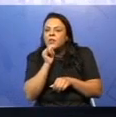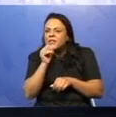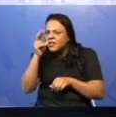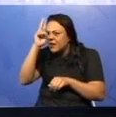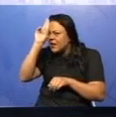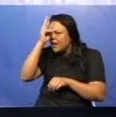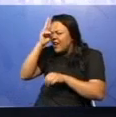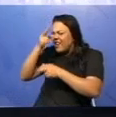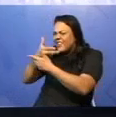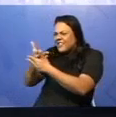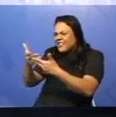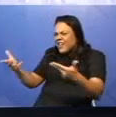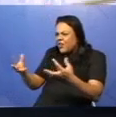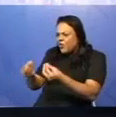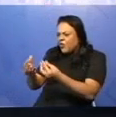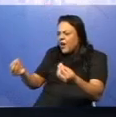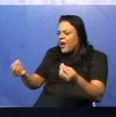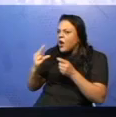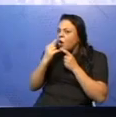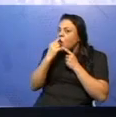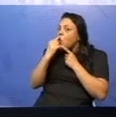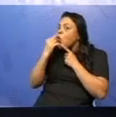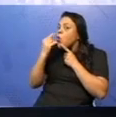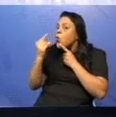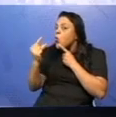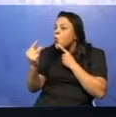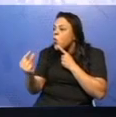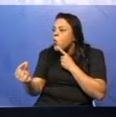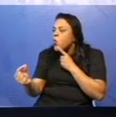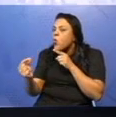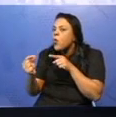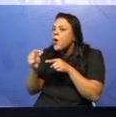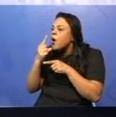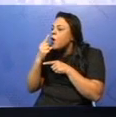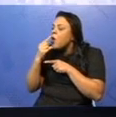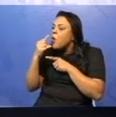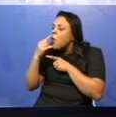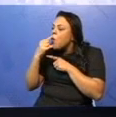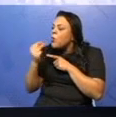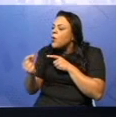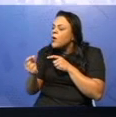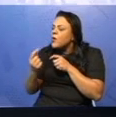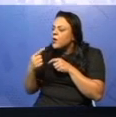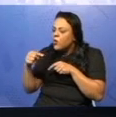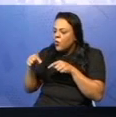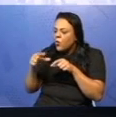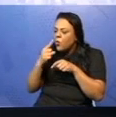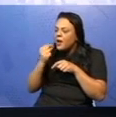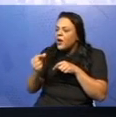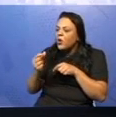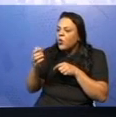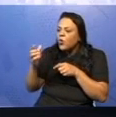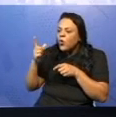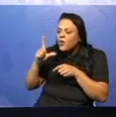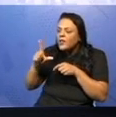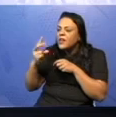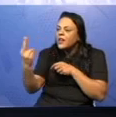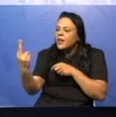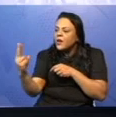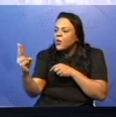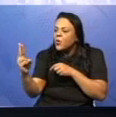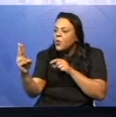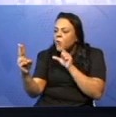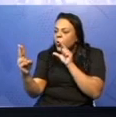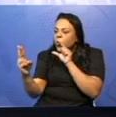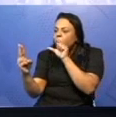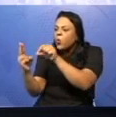insetos tinham esse bico mais pontiagudo, porque o bico pontiagudo permite que o pássaro ele pegue os insetos nas